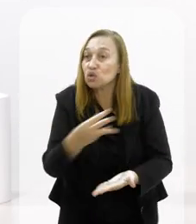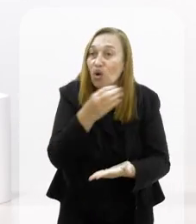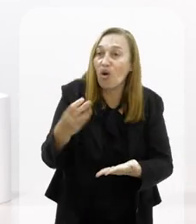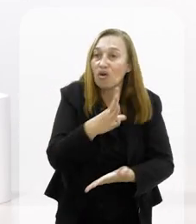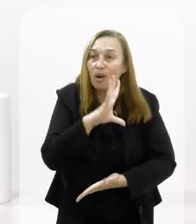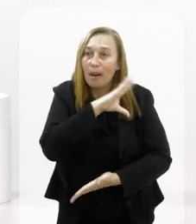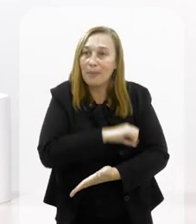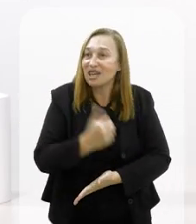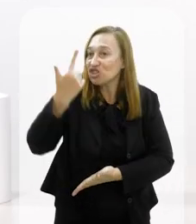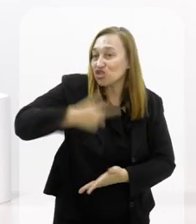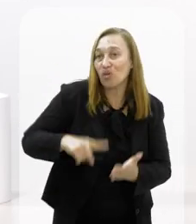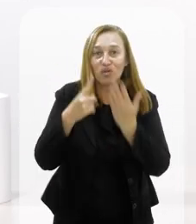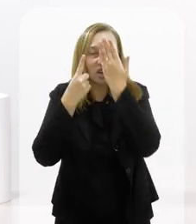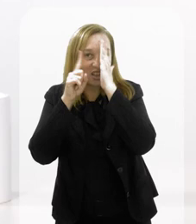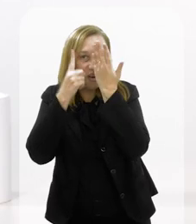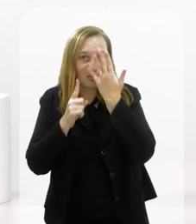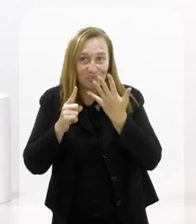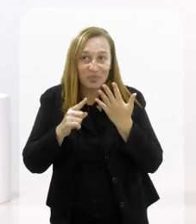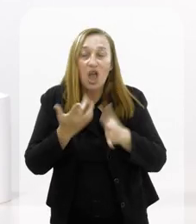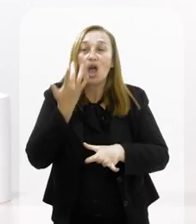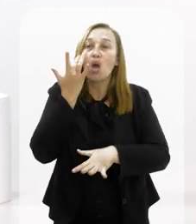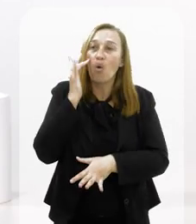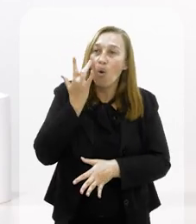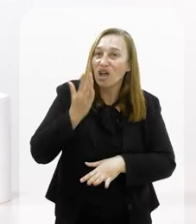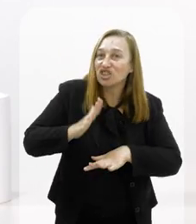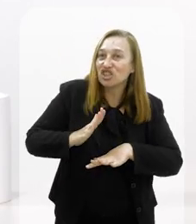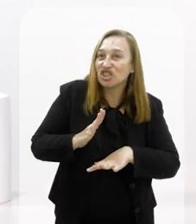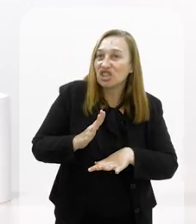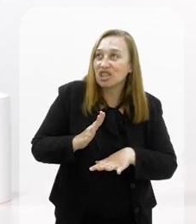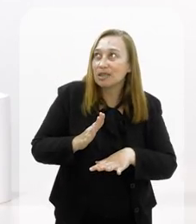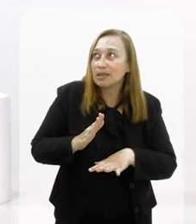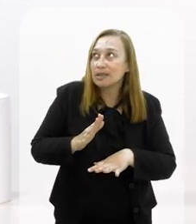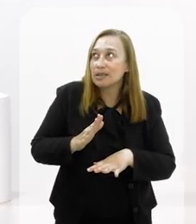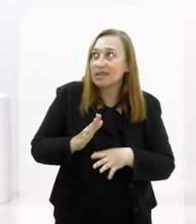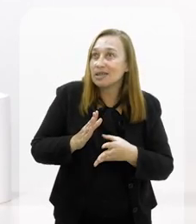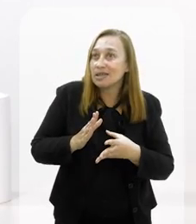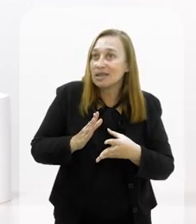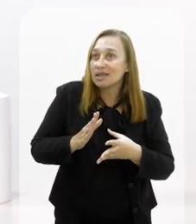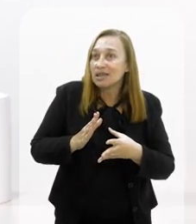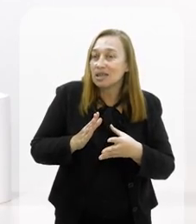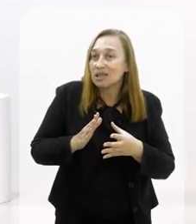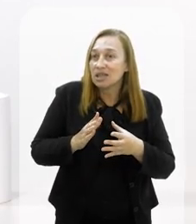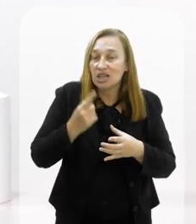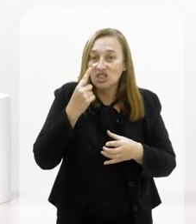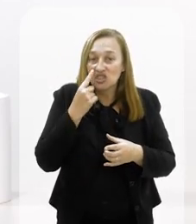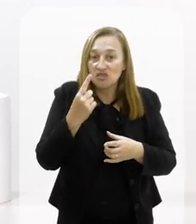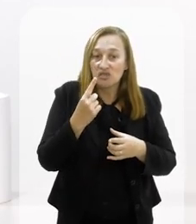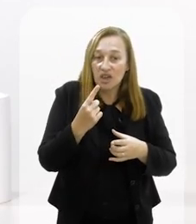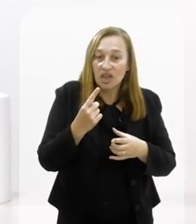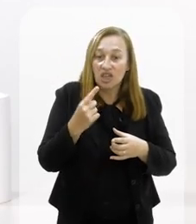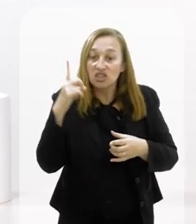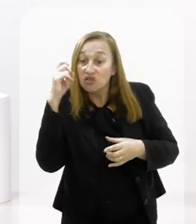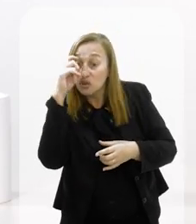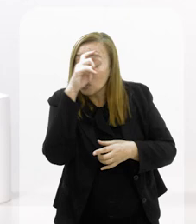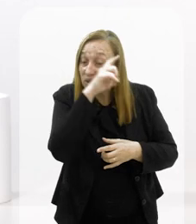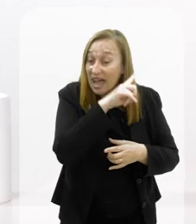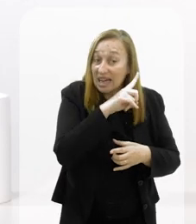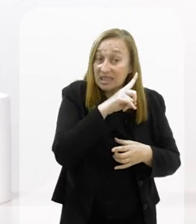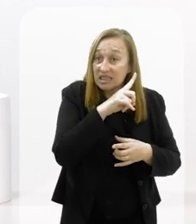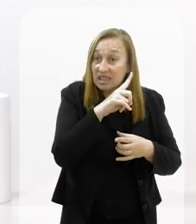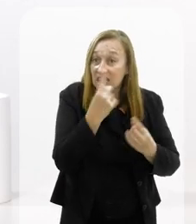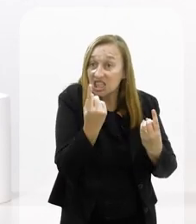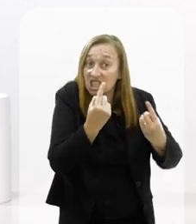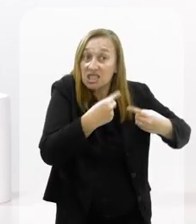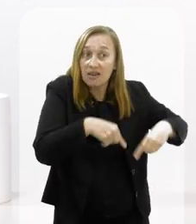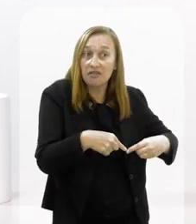apaixonar novamente pelo carnaval eu acho que cada vez que a gente passa por por grandes obstáculos por Grand